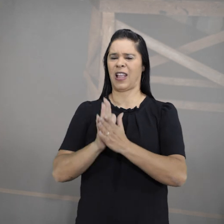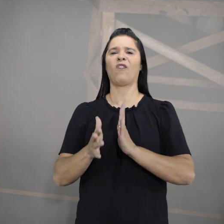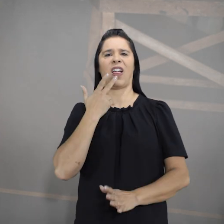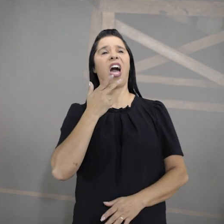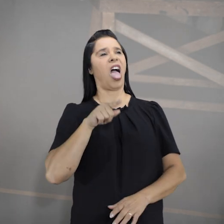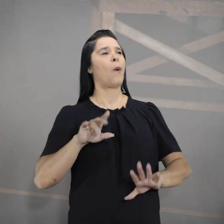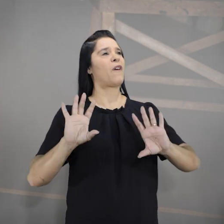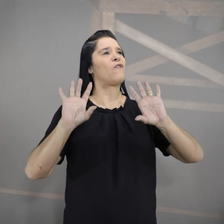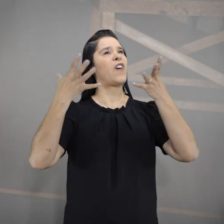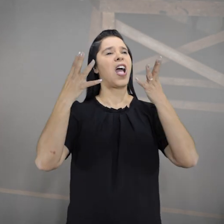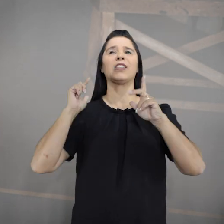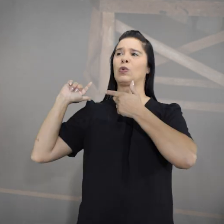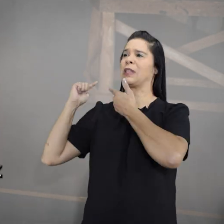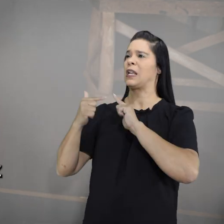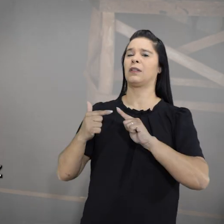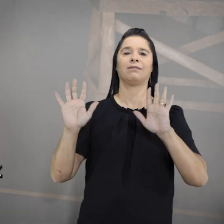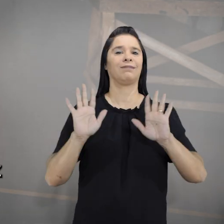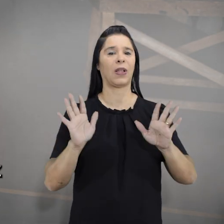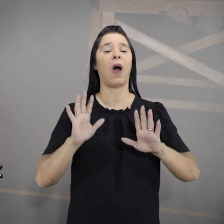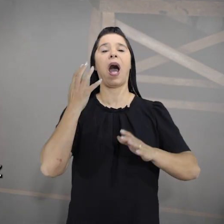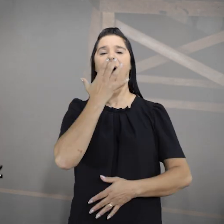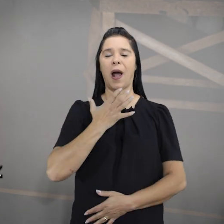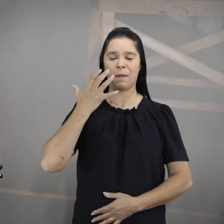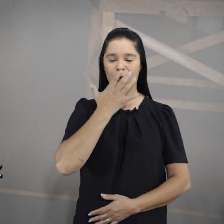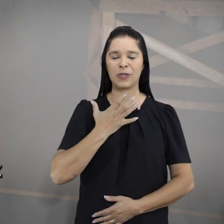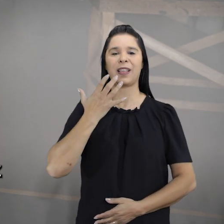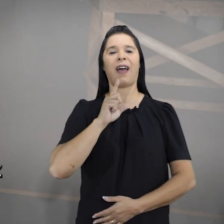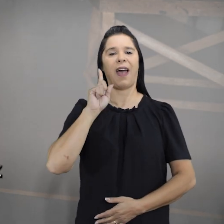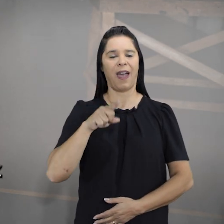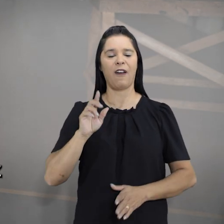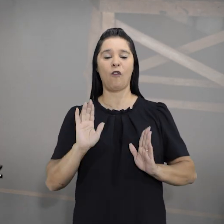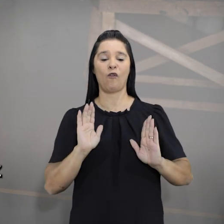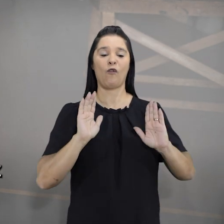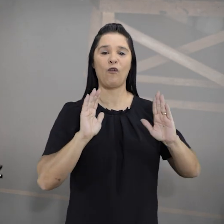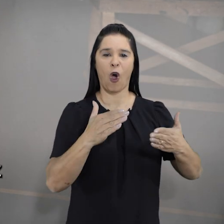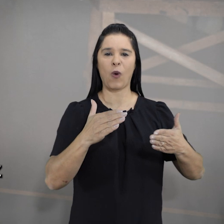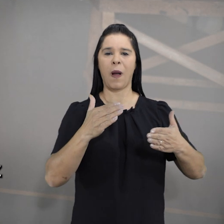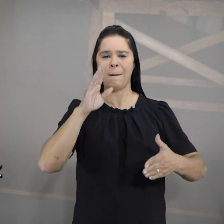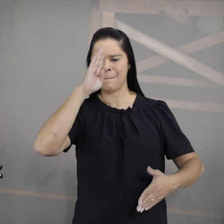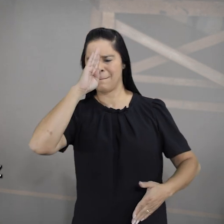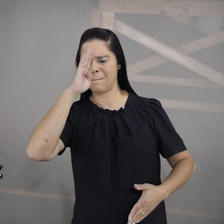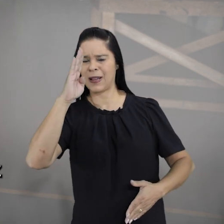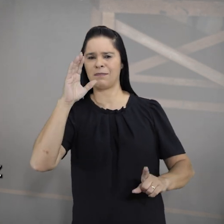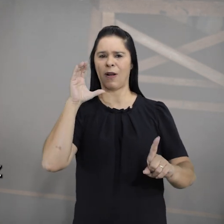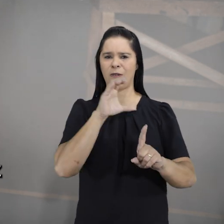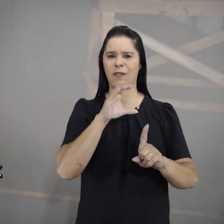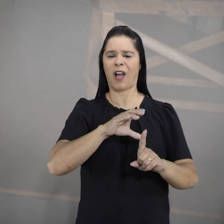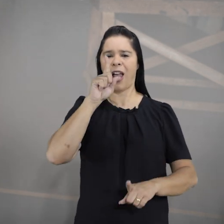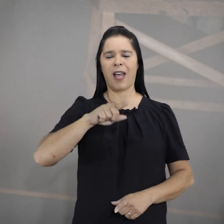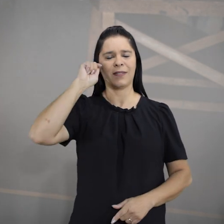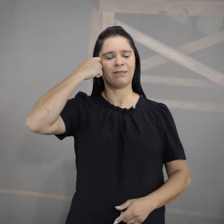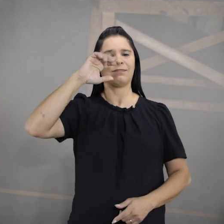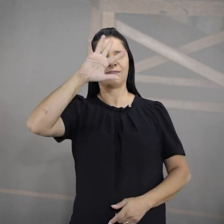que é uma festa que veio de uma tradição, a música definitivamente, a grande matriz cultural de influência dela é